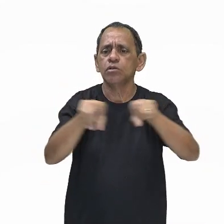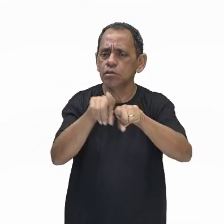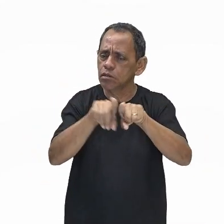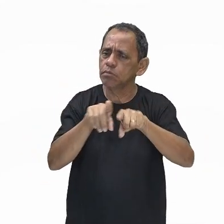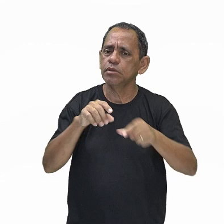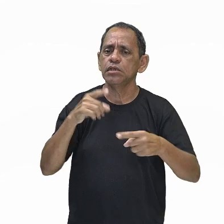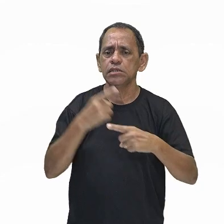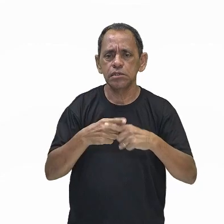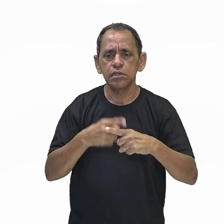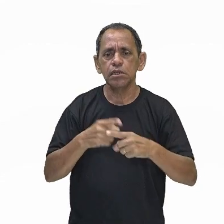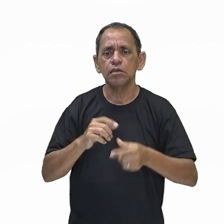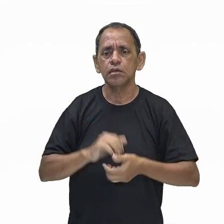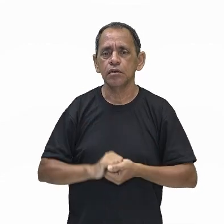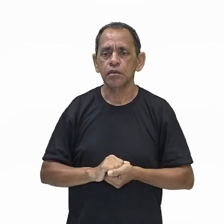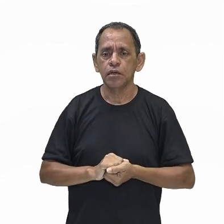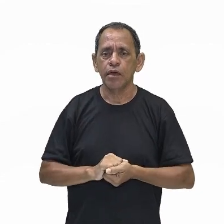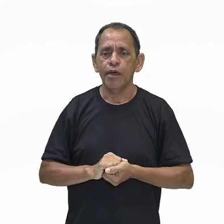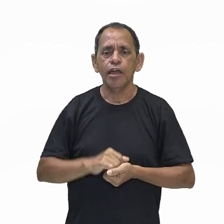aí.